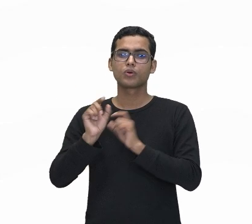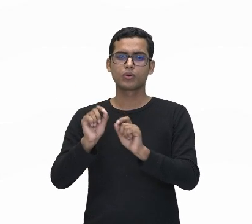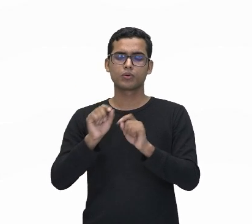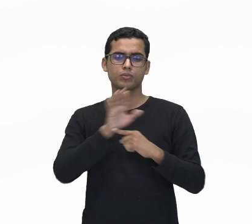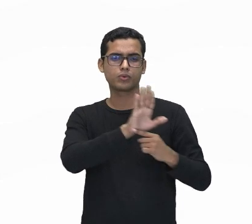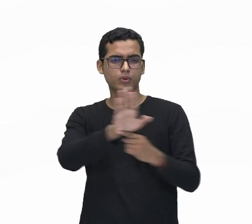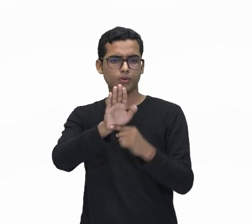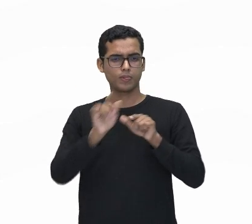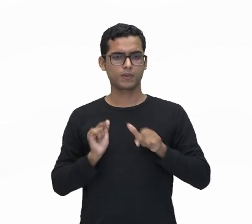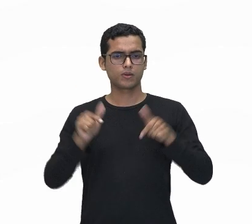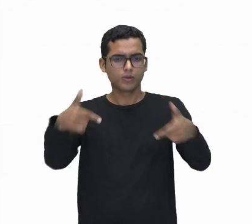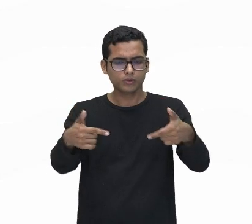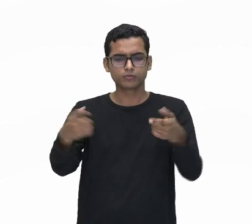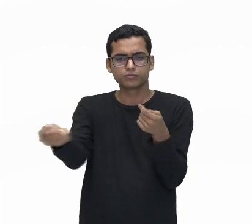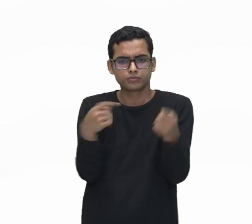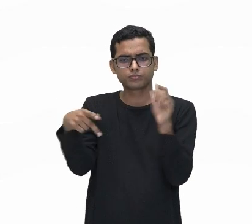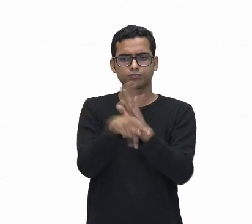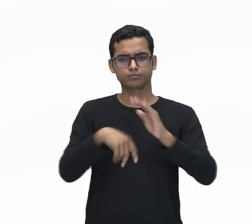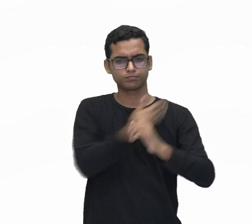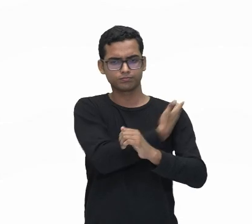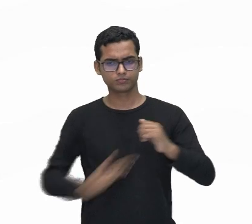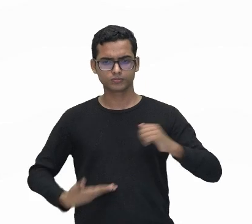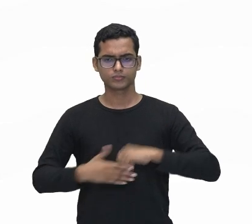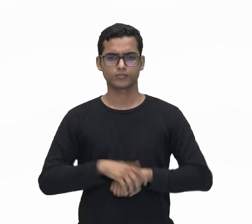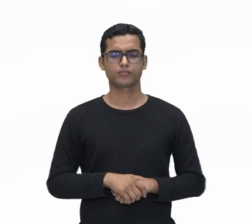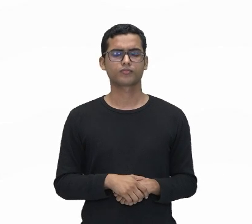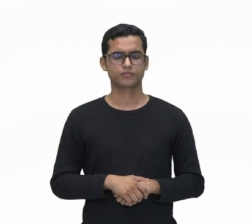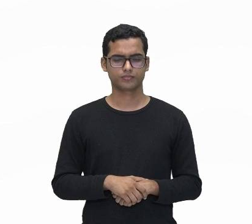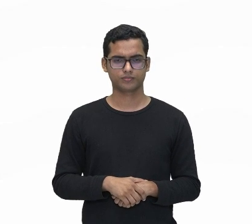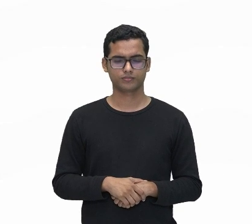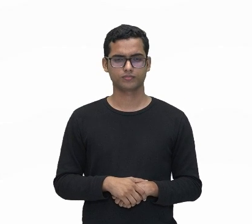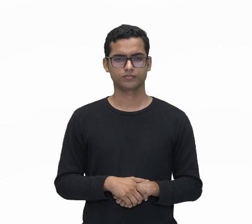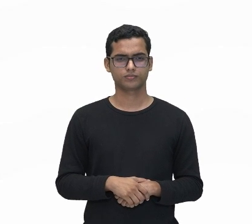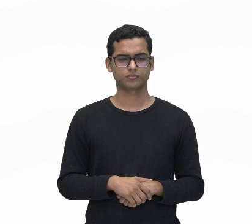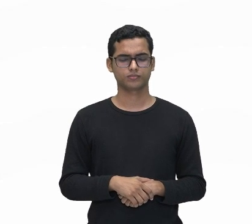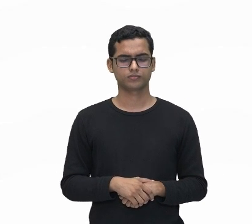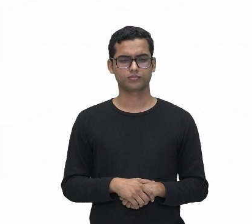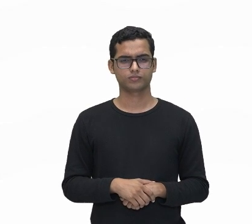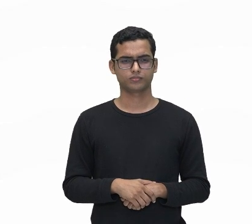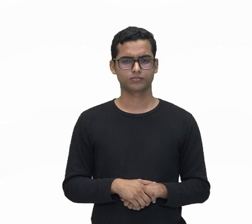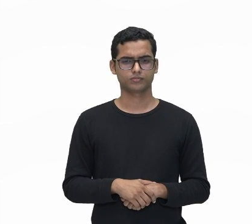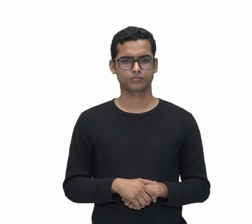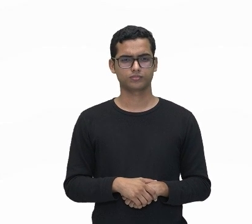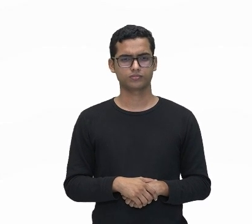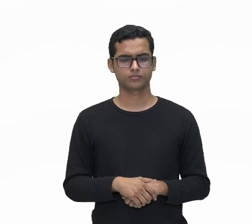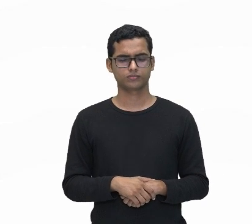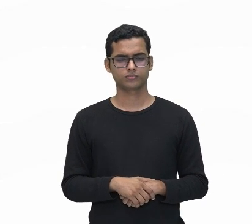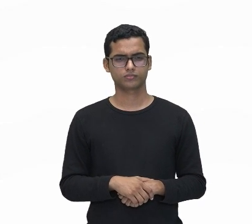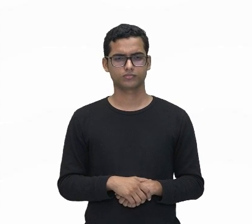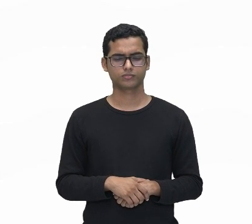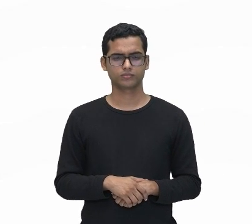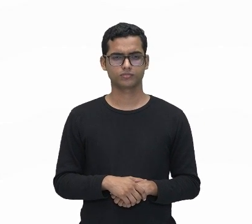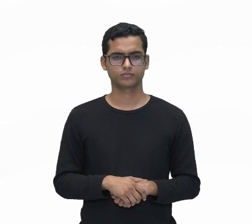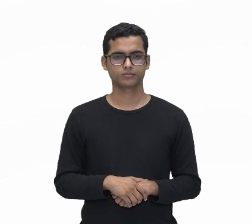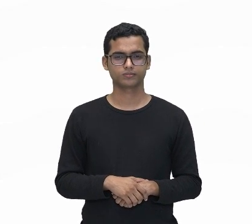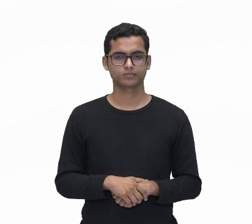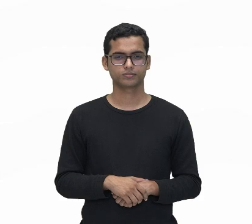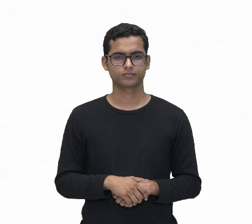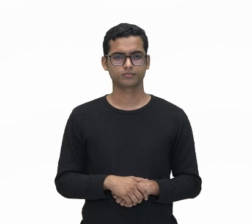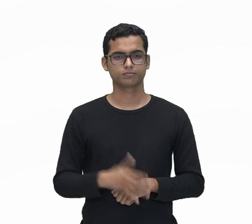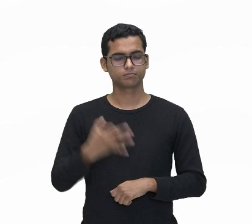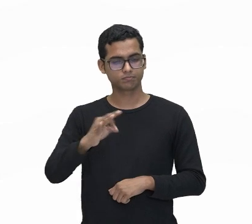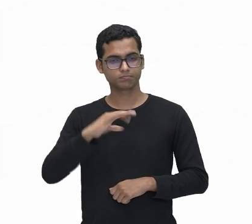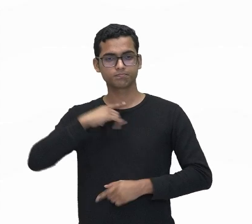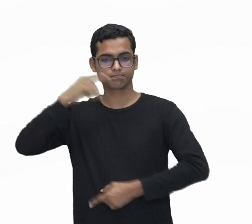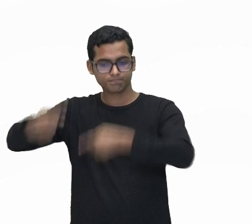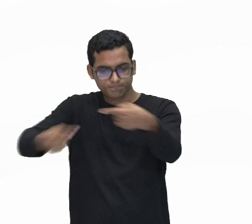para designar as atividades relativas ao controle do Estado. Então, a